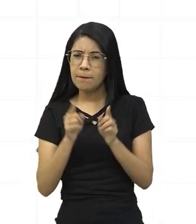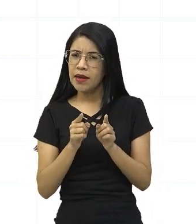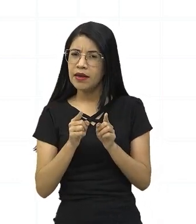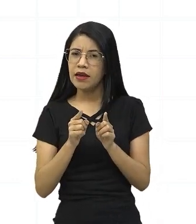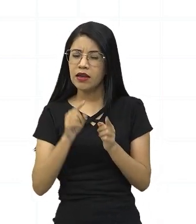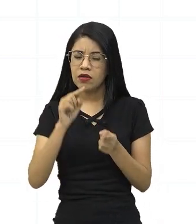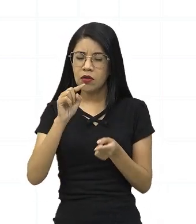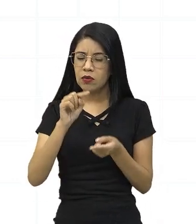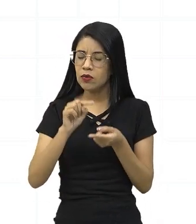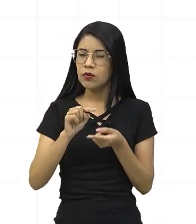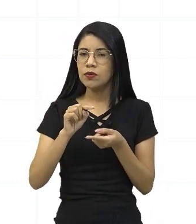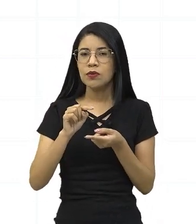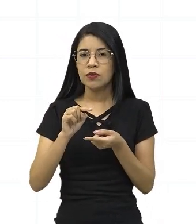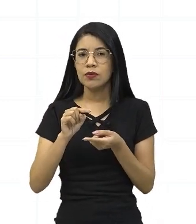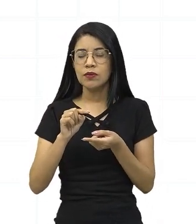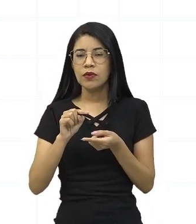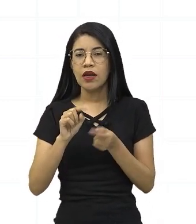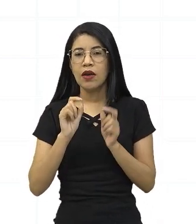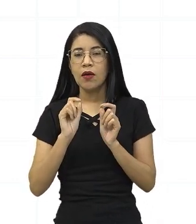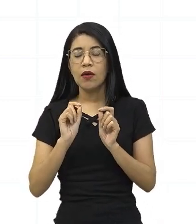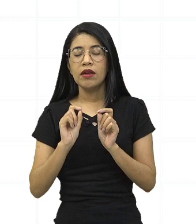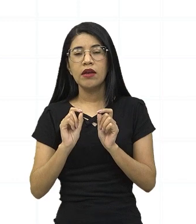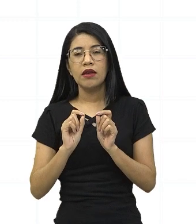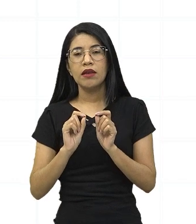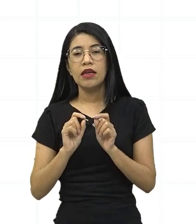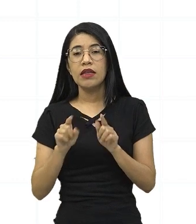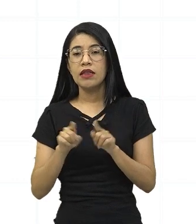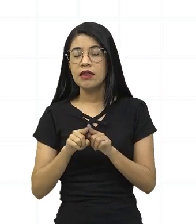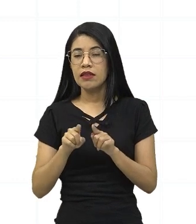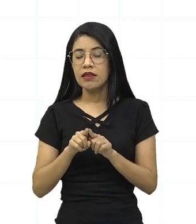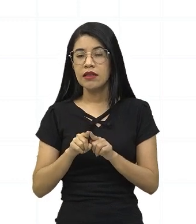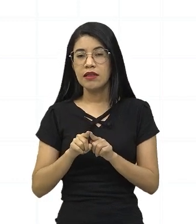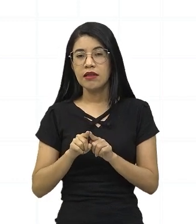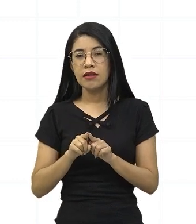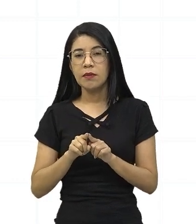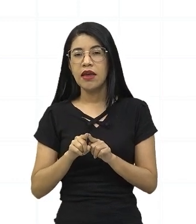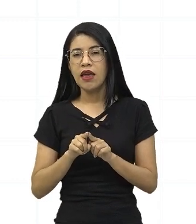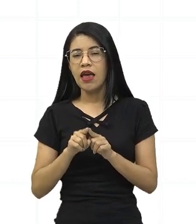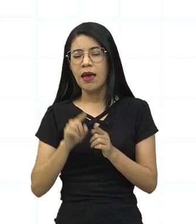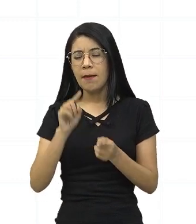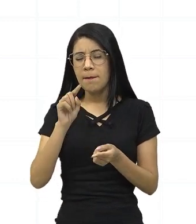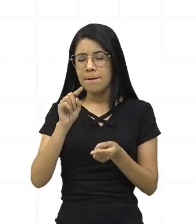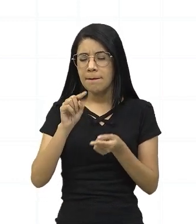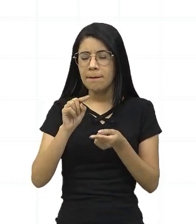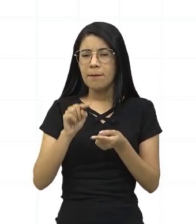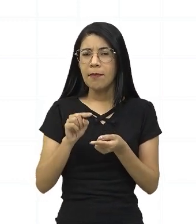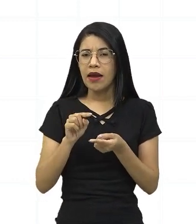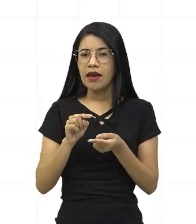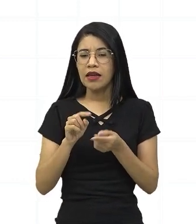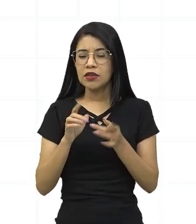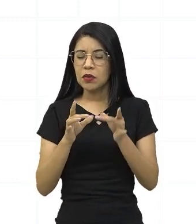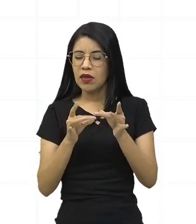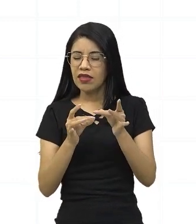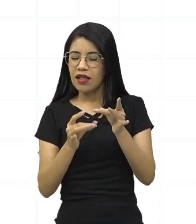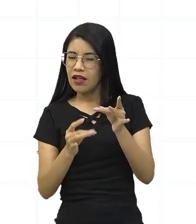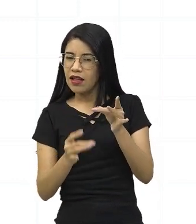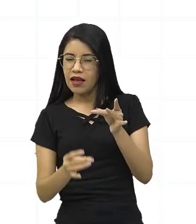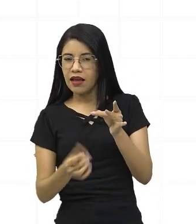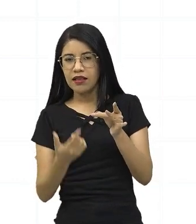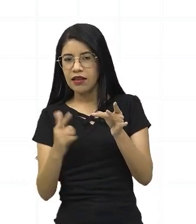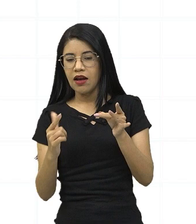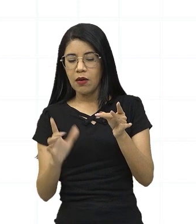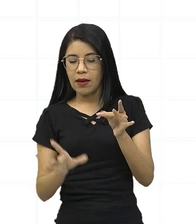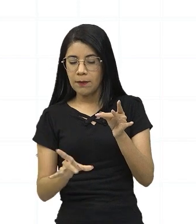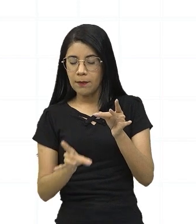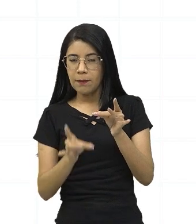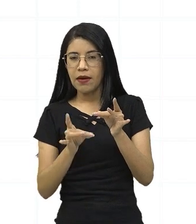não é? E que, pela sua própria natureza, ele é menor, né? A extensão dele é bem menor que o